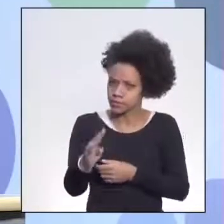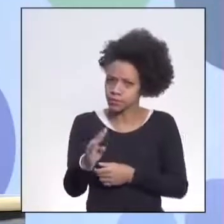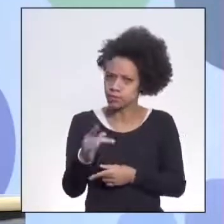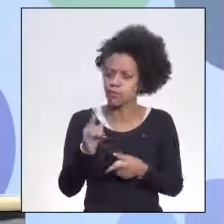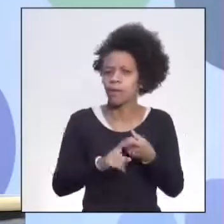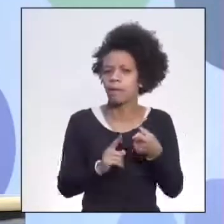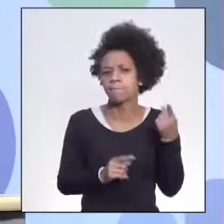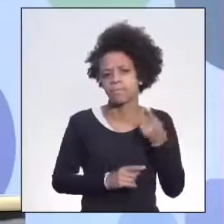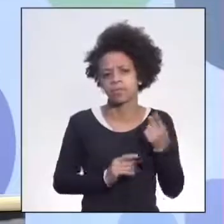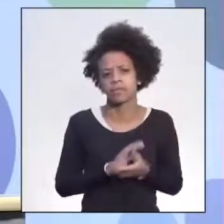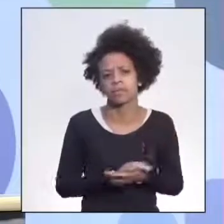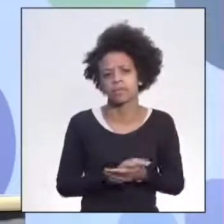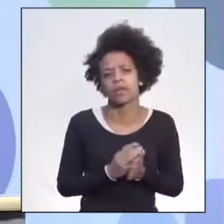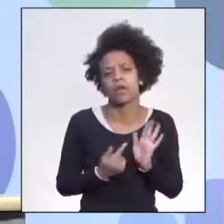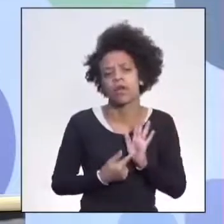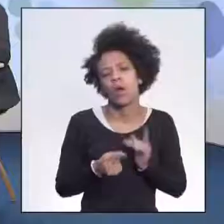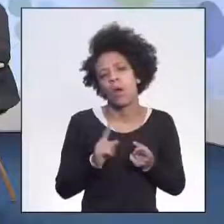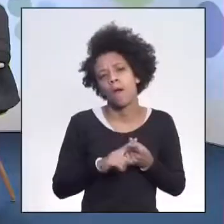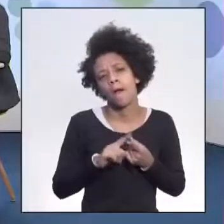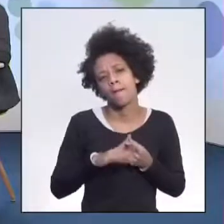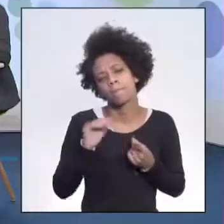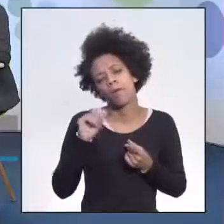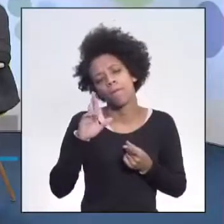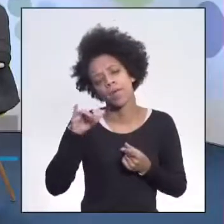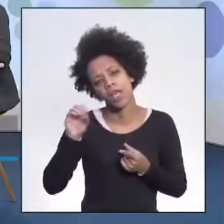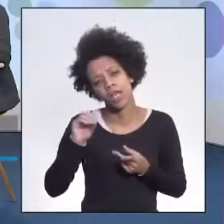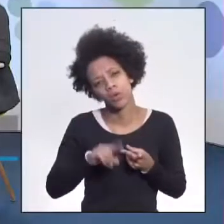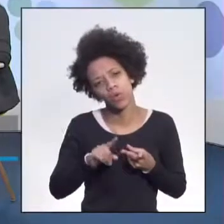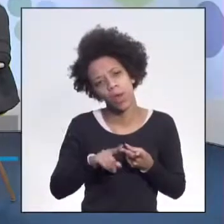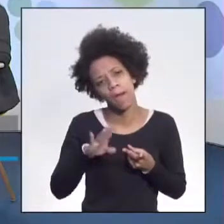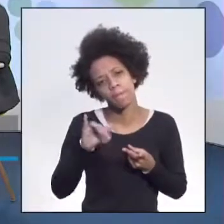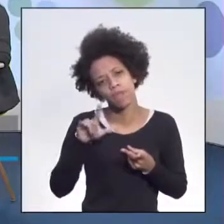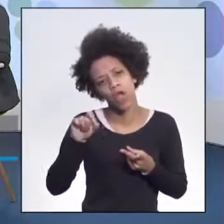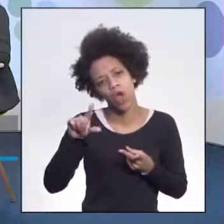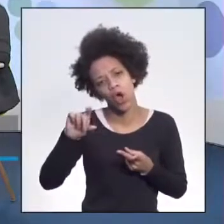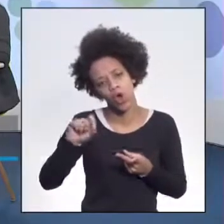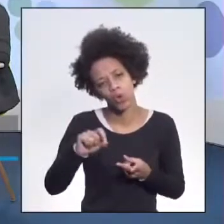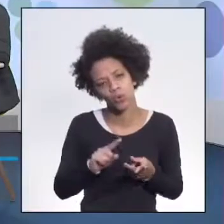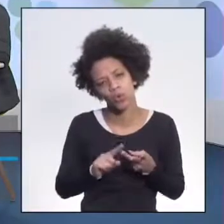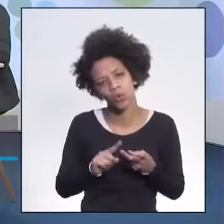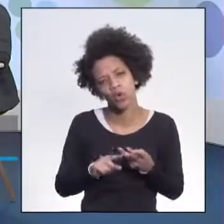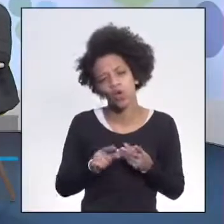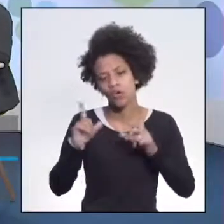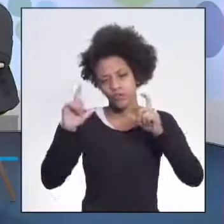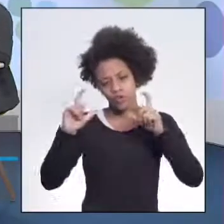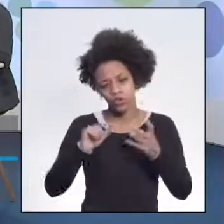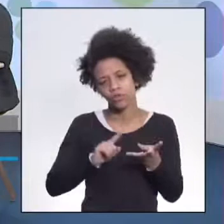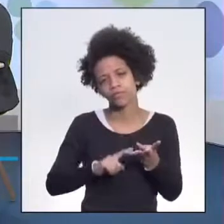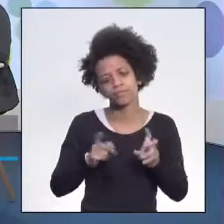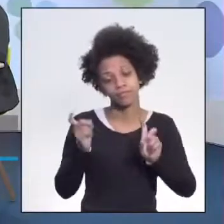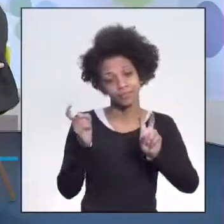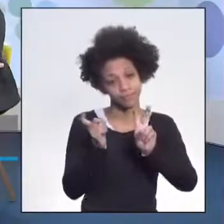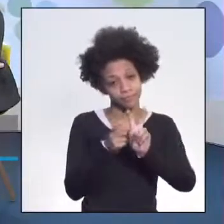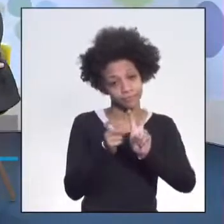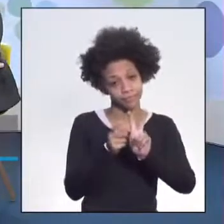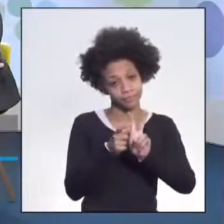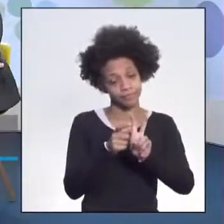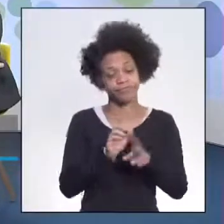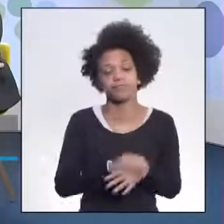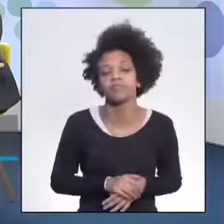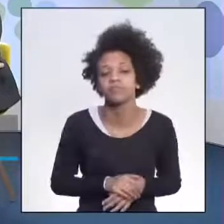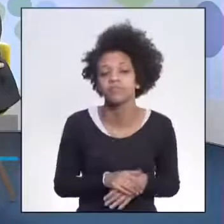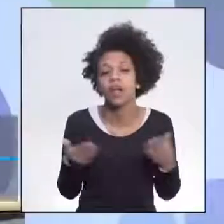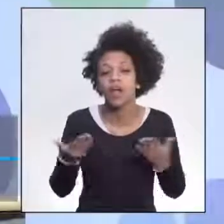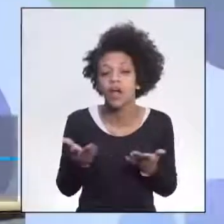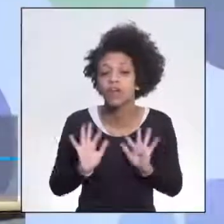primeira questão. Apareceu bombeiro, biólogo, engenheiro, fotógrafo, arquiteta, veterinária. Tá? Agora, no